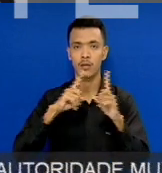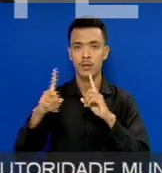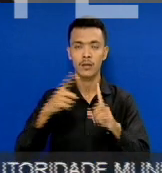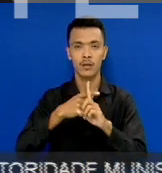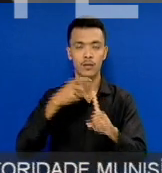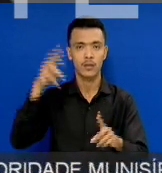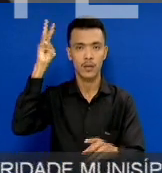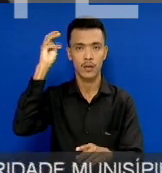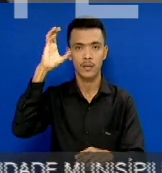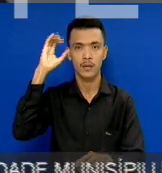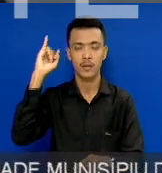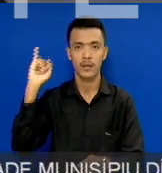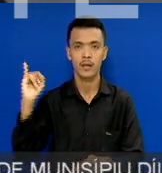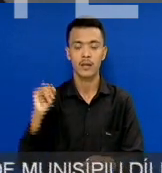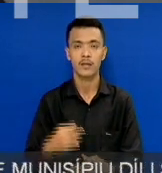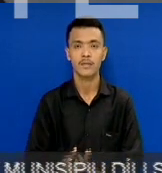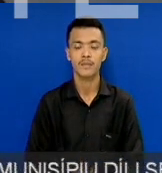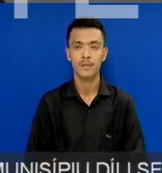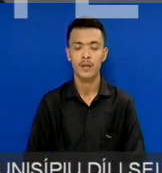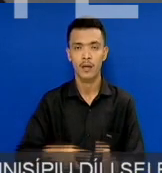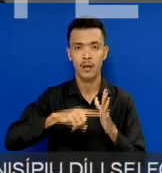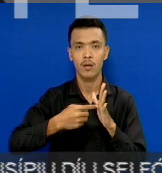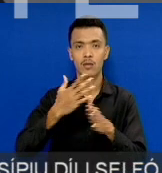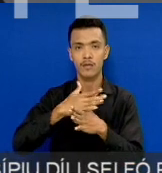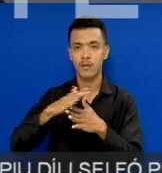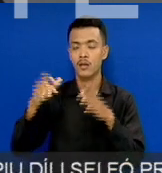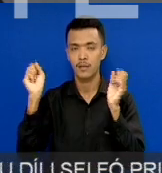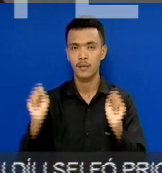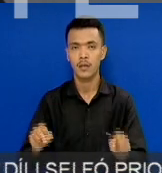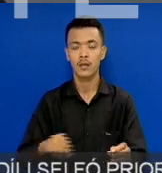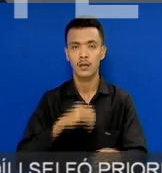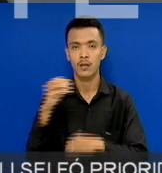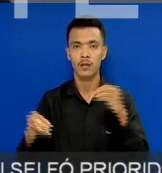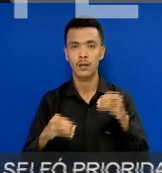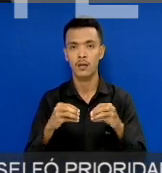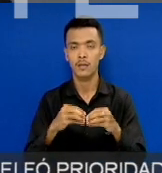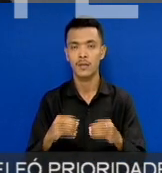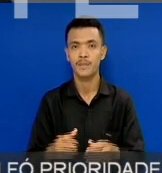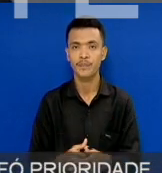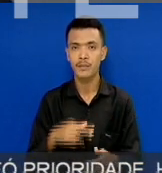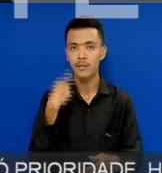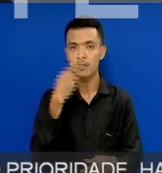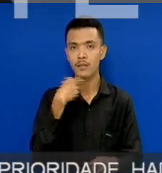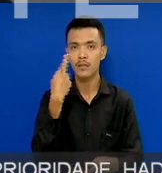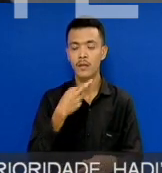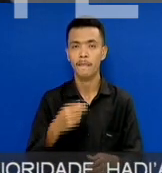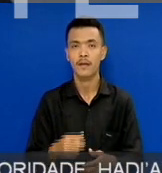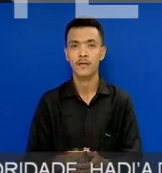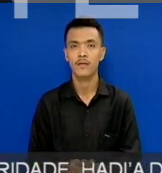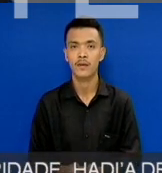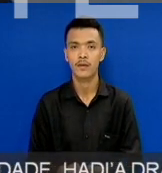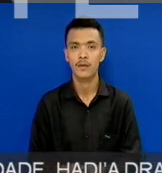Se a gente quer que a gente comece a distribuir, enfim, comece a distribuir. Kona bamnya stok, kona bamnya fosin